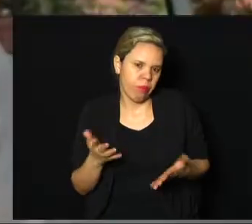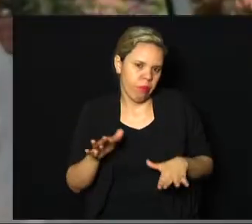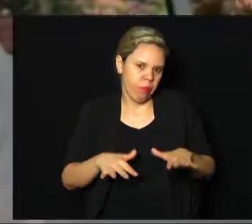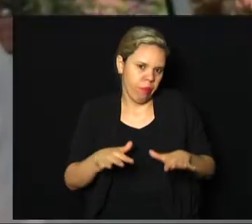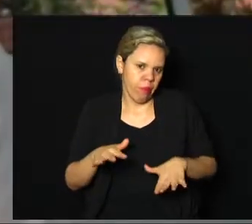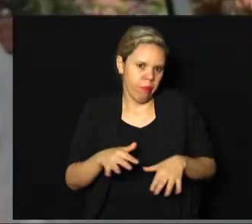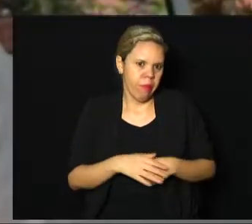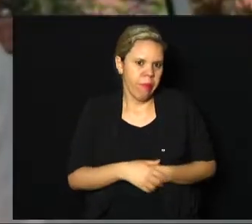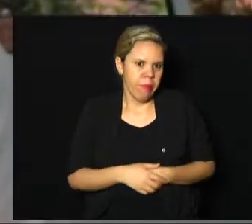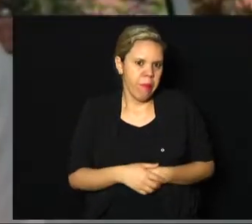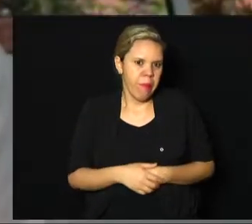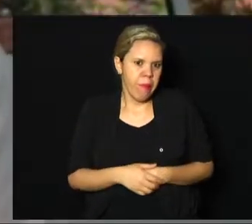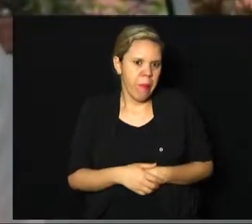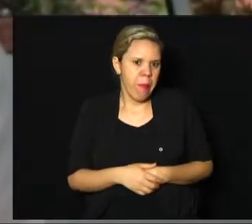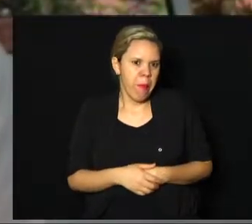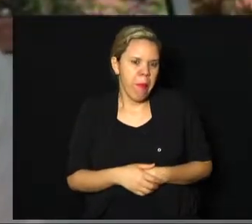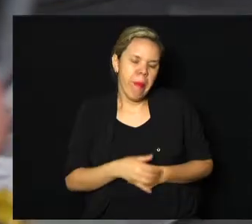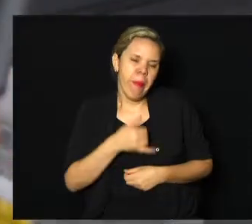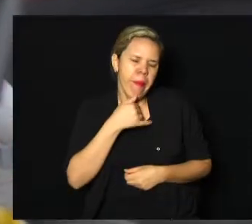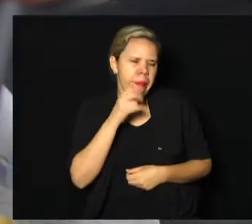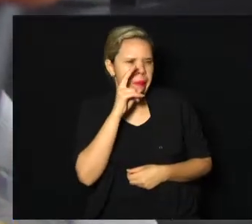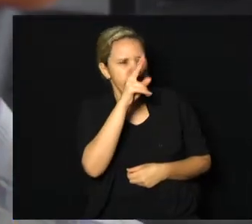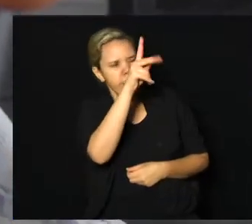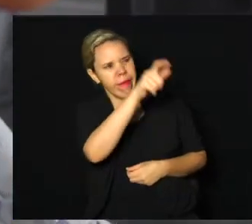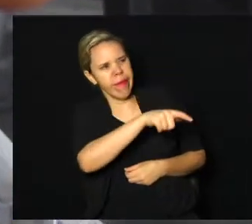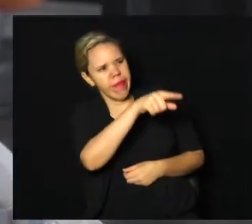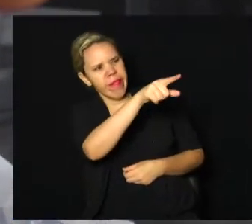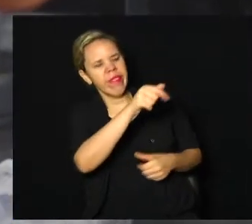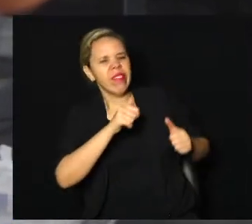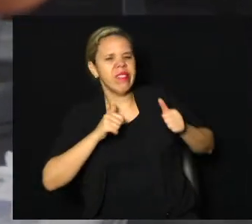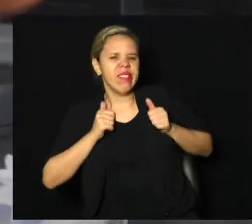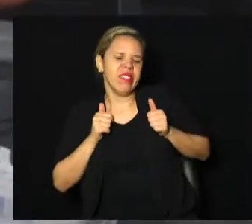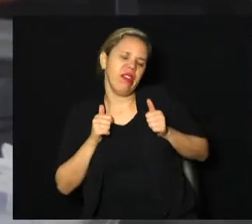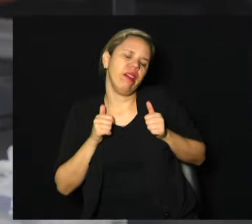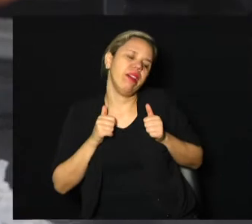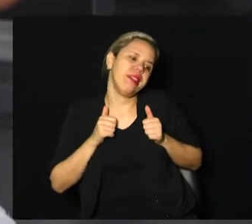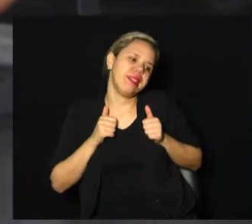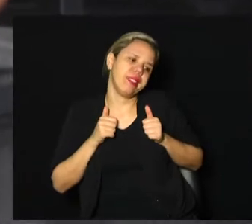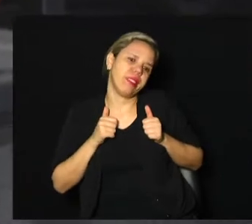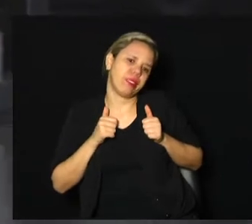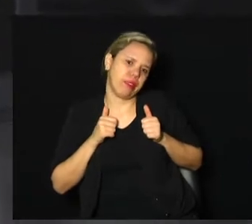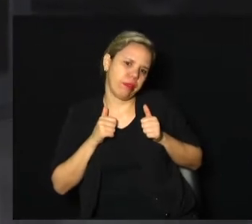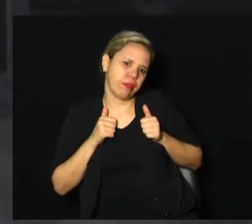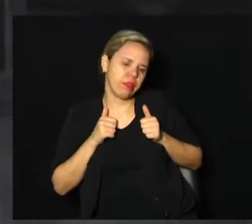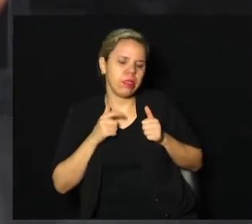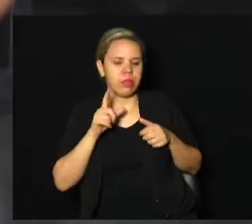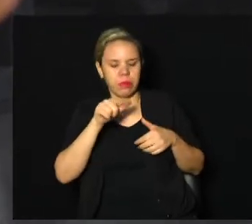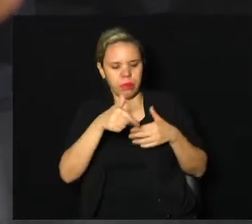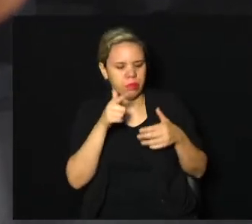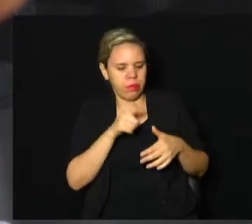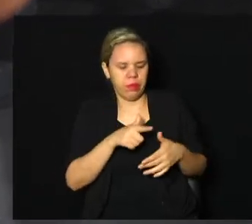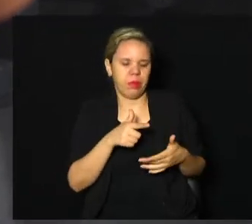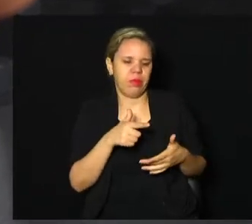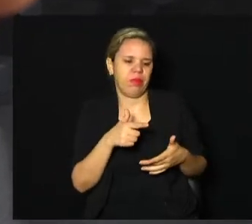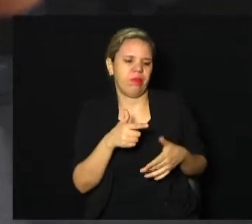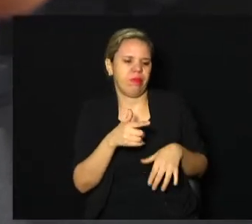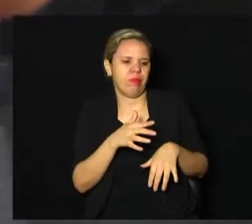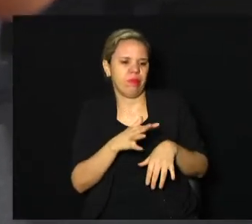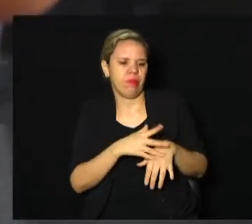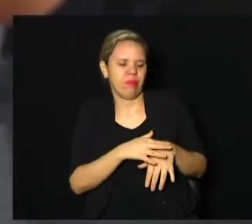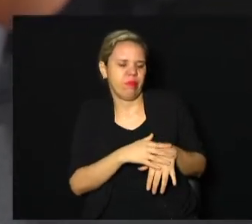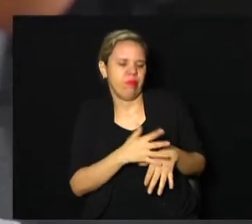vezes, assim, é muito triste ver alguém sedentário com evoluindo com uma atrofia muscular e